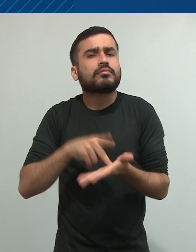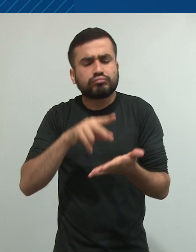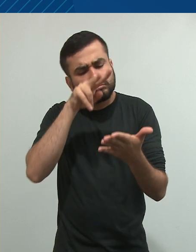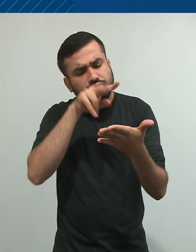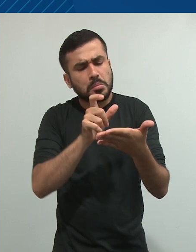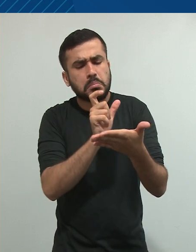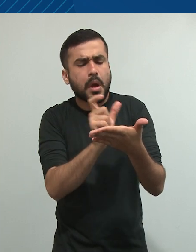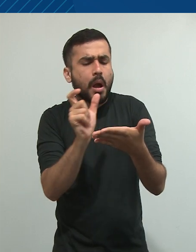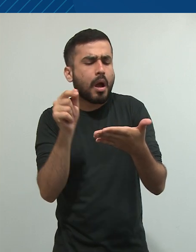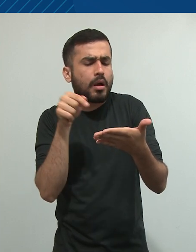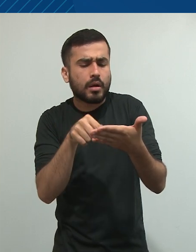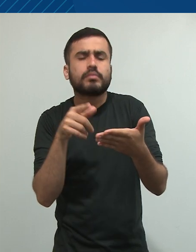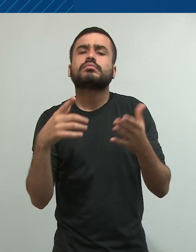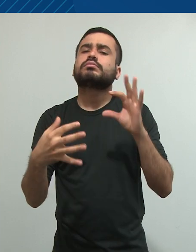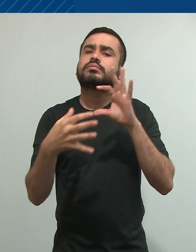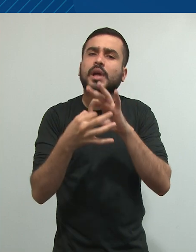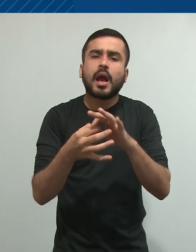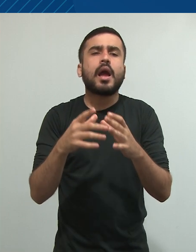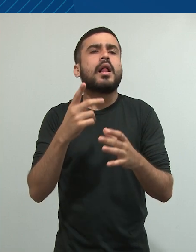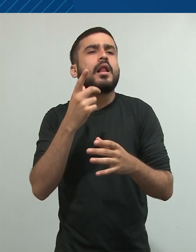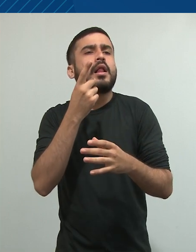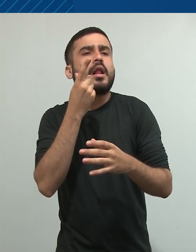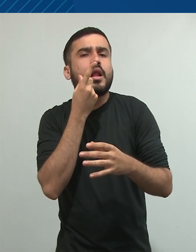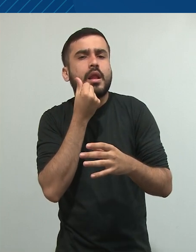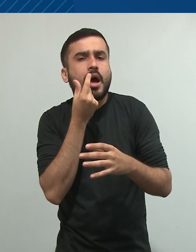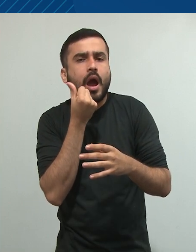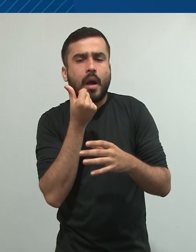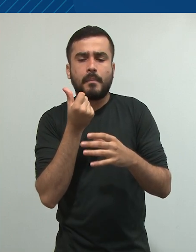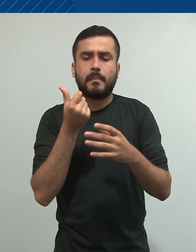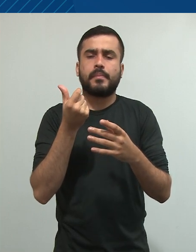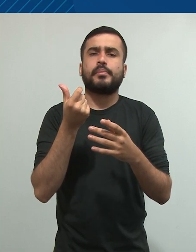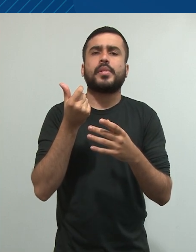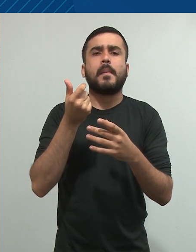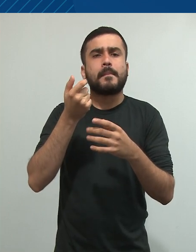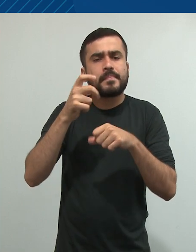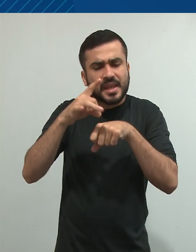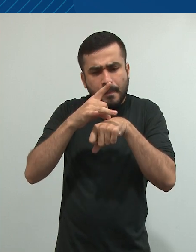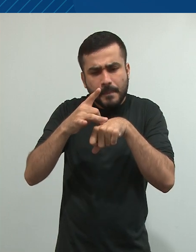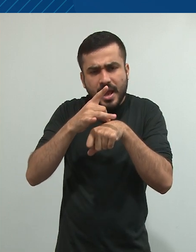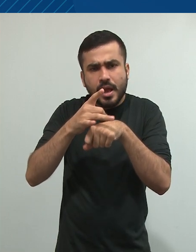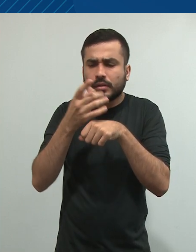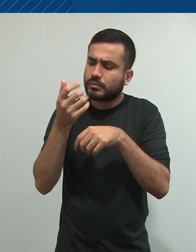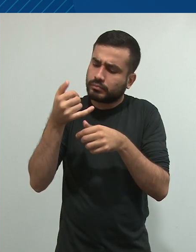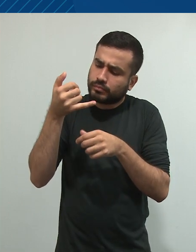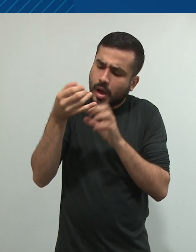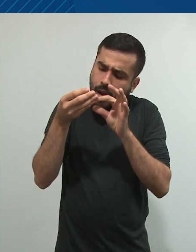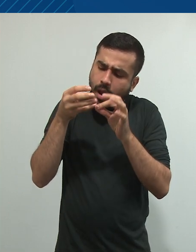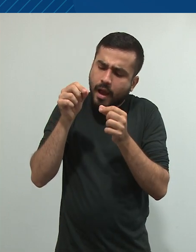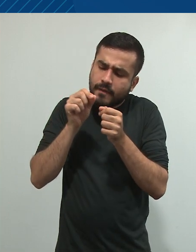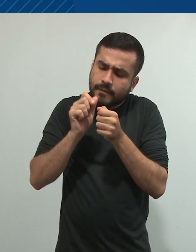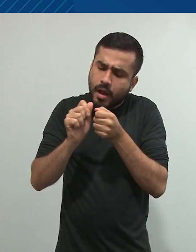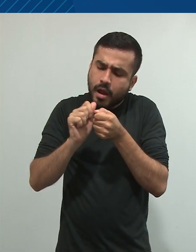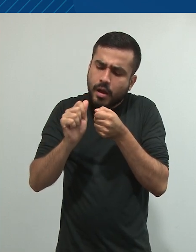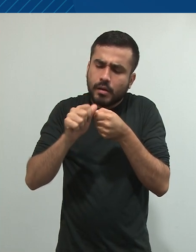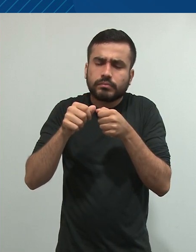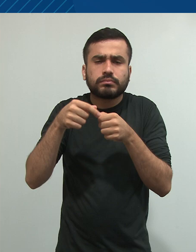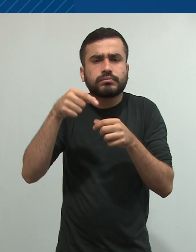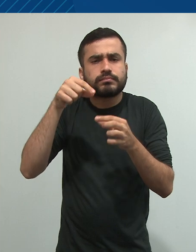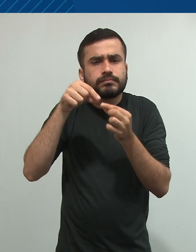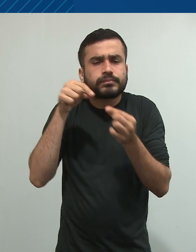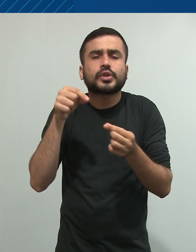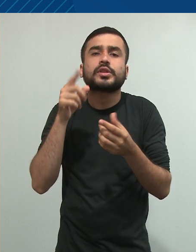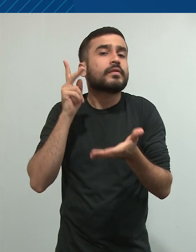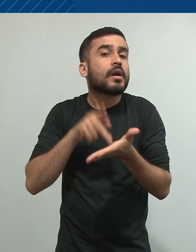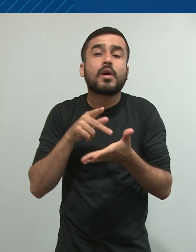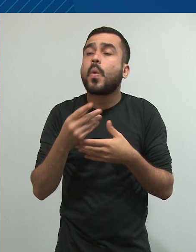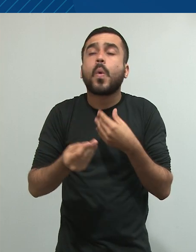que ele tá com lápis preto na mão, bem apontado, bem afiadinho. Como é que